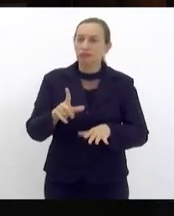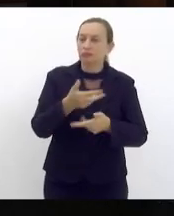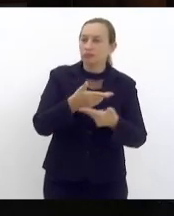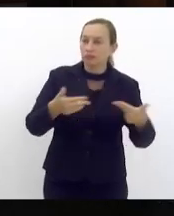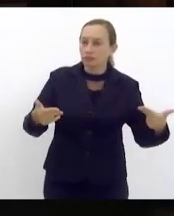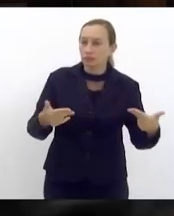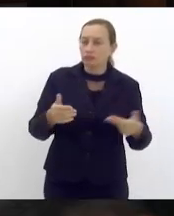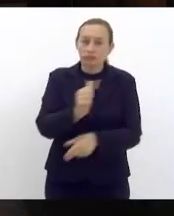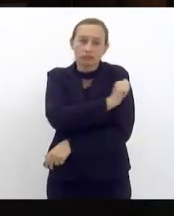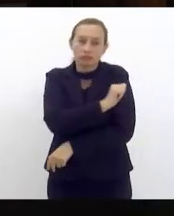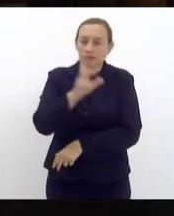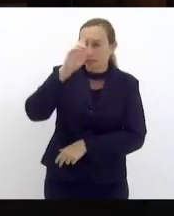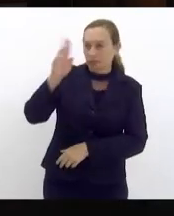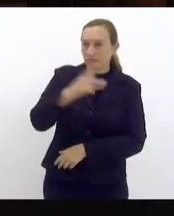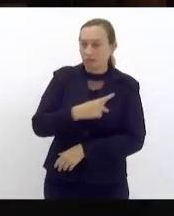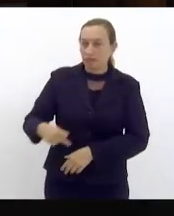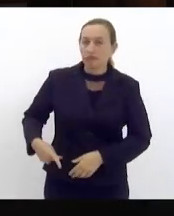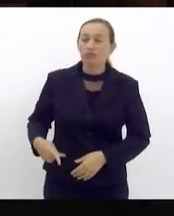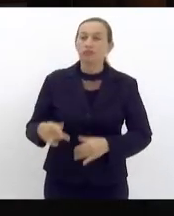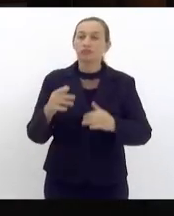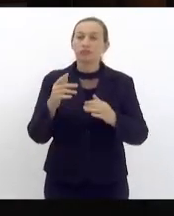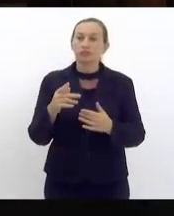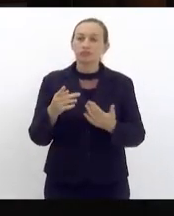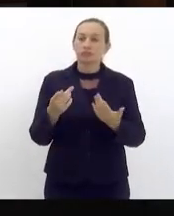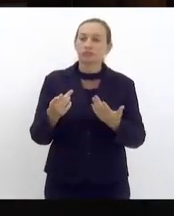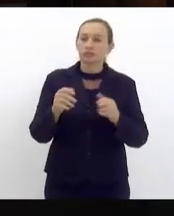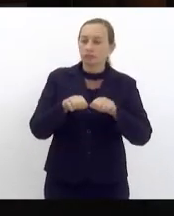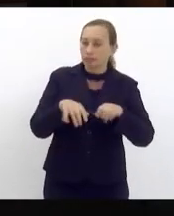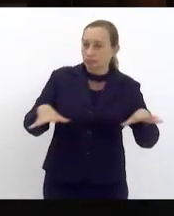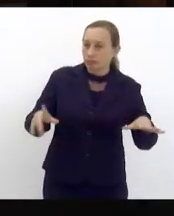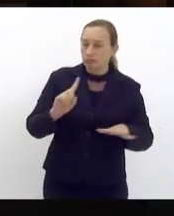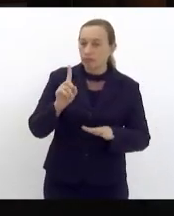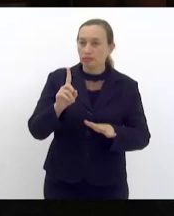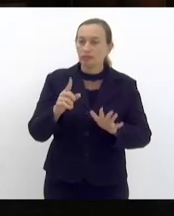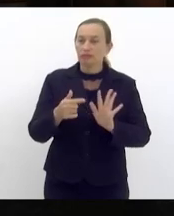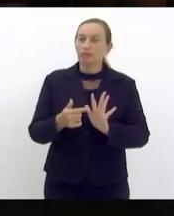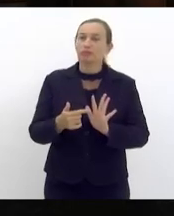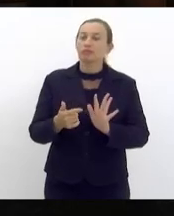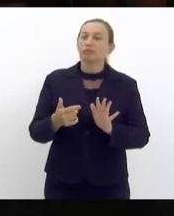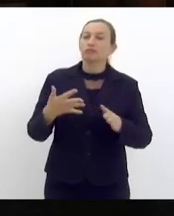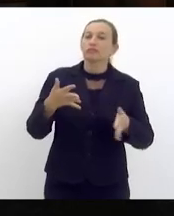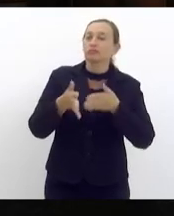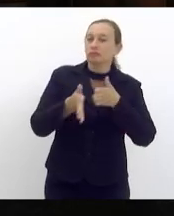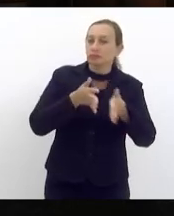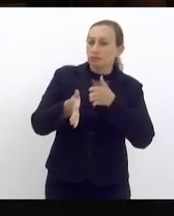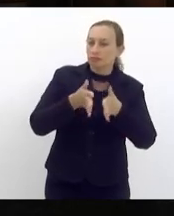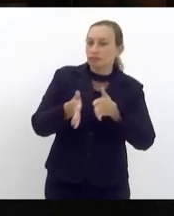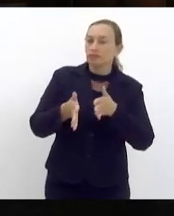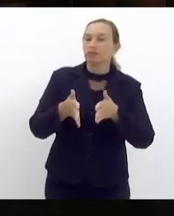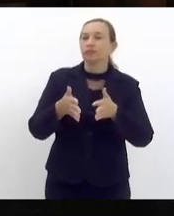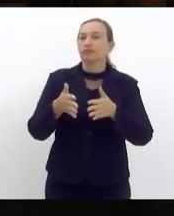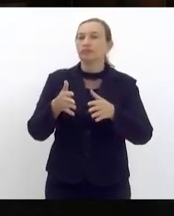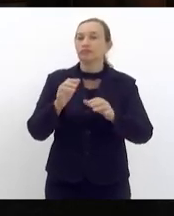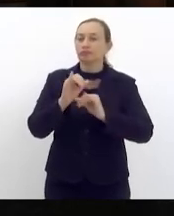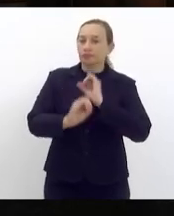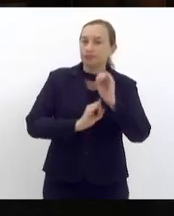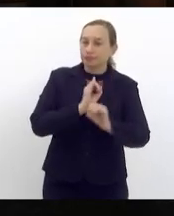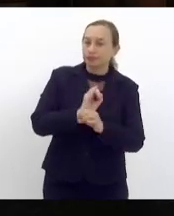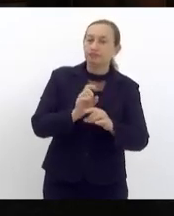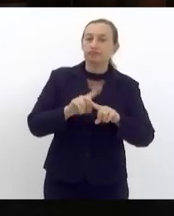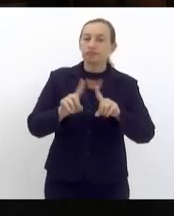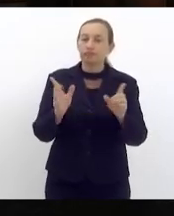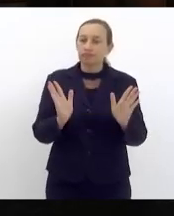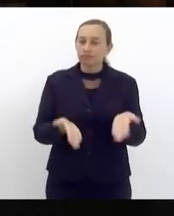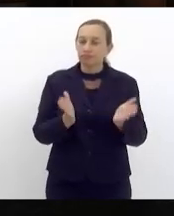Presidente como a pandemia nos mostrou não tem acesso a rede não tem o equipamento adequado mas hoje